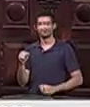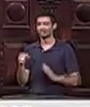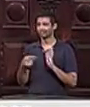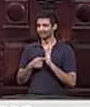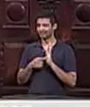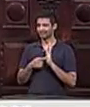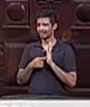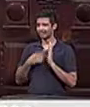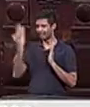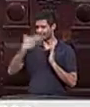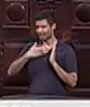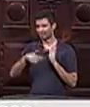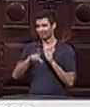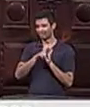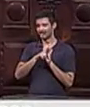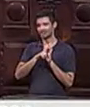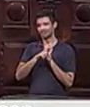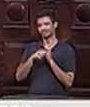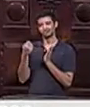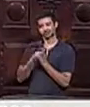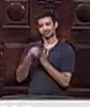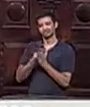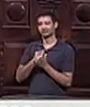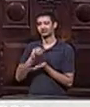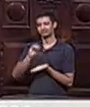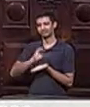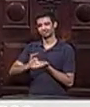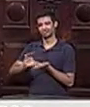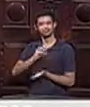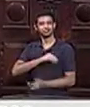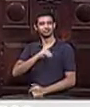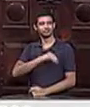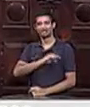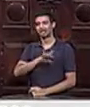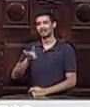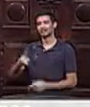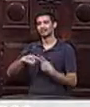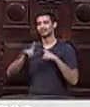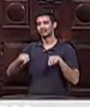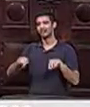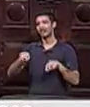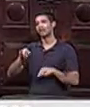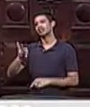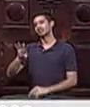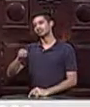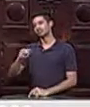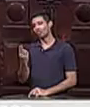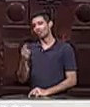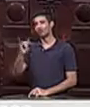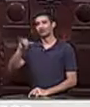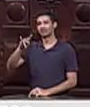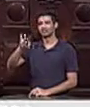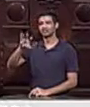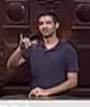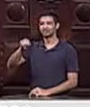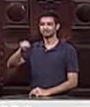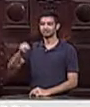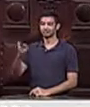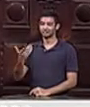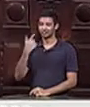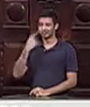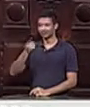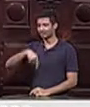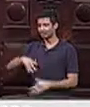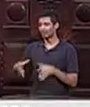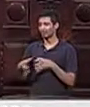vetados, que dá prioridade de pagamento aos servidores ativos e inativos, seja derrubado. Portanto, a bancada do Partido